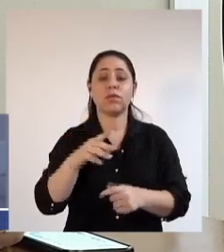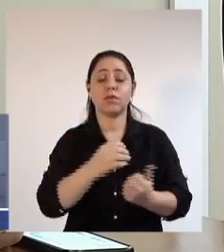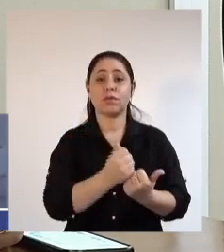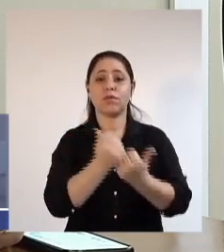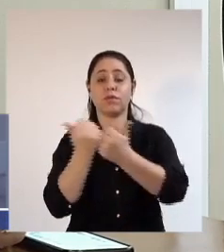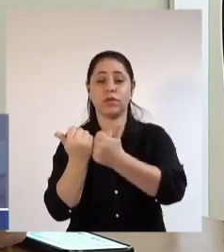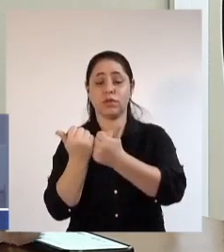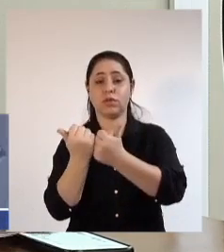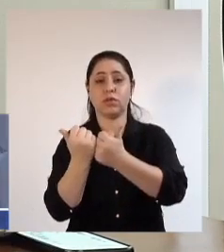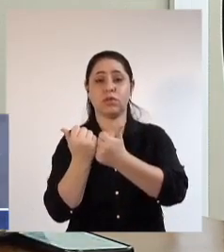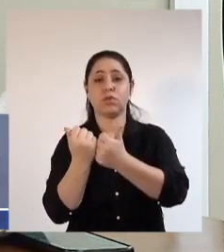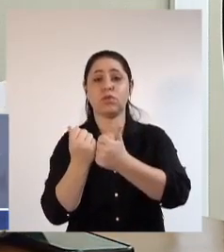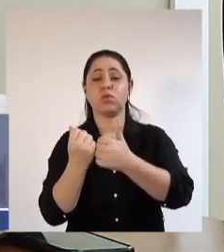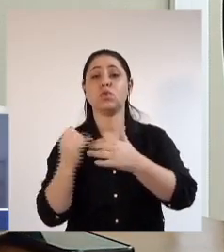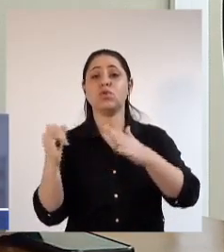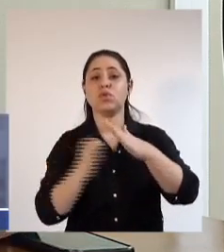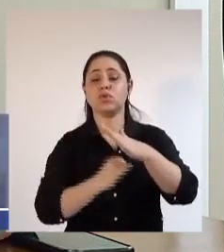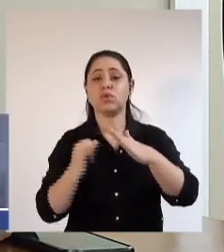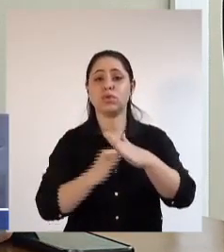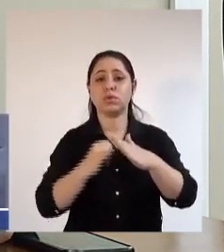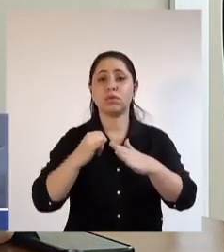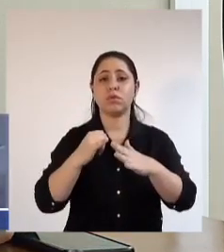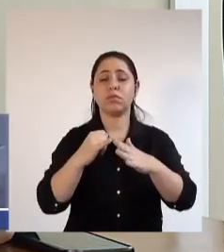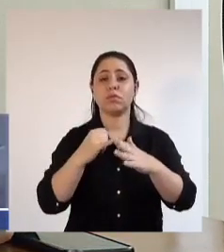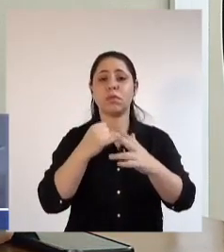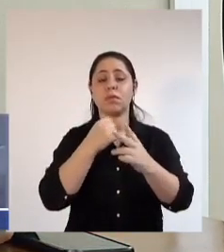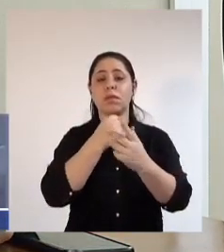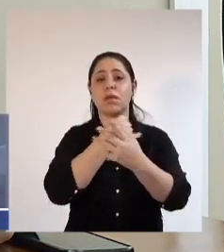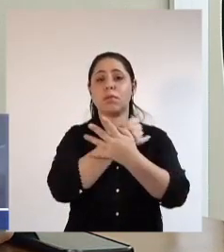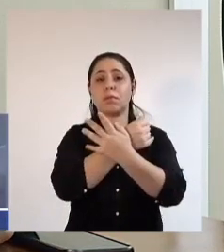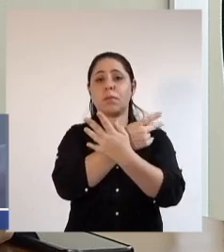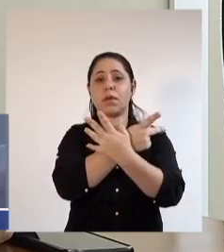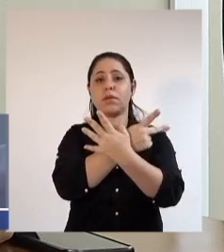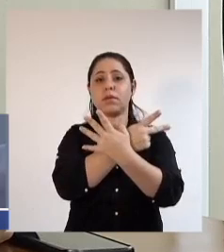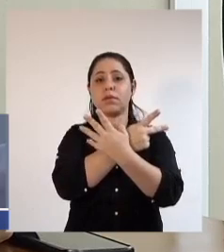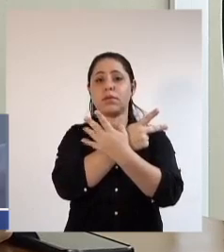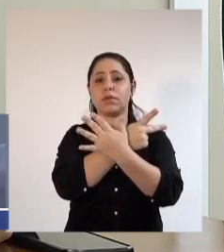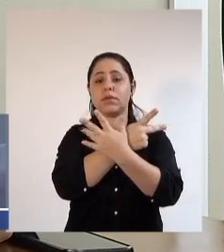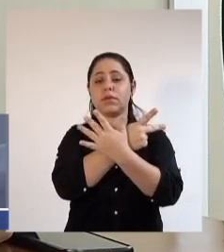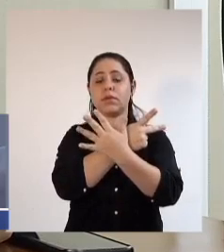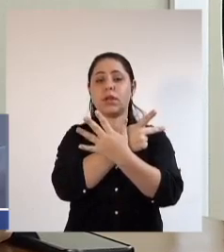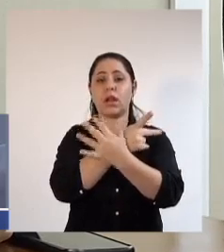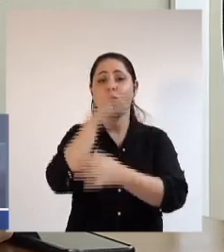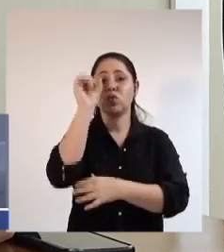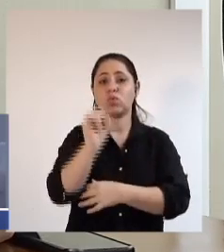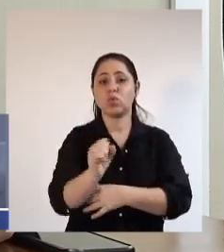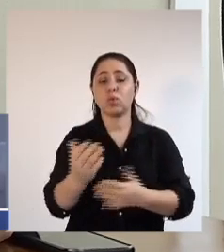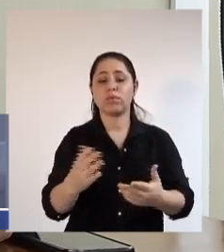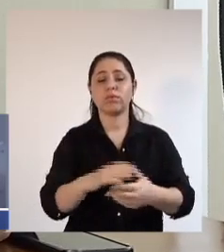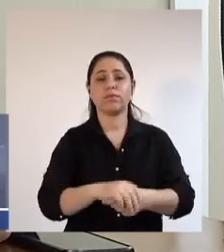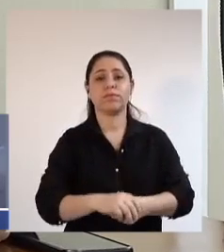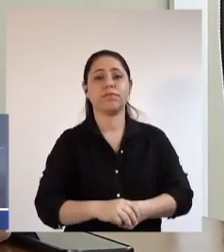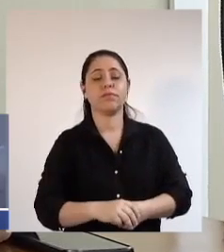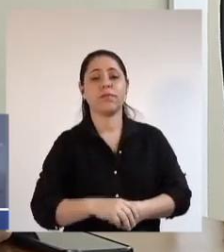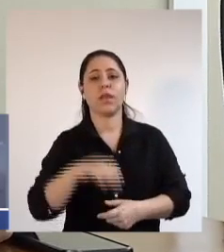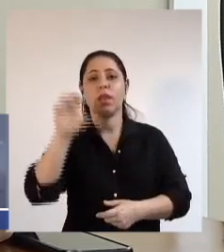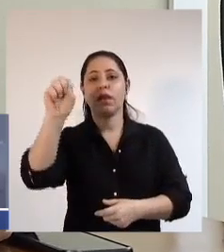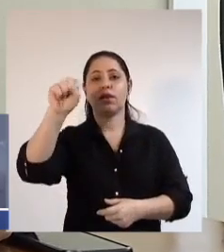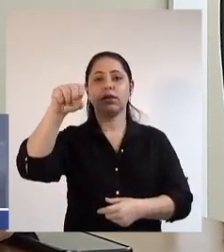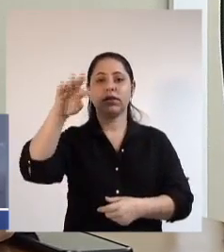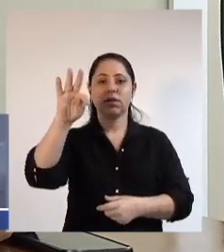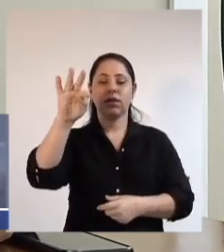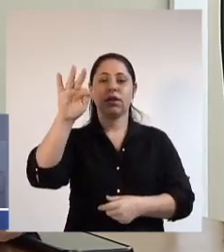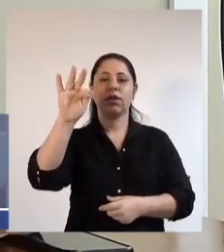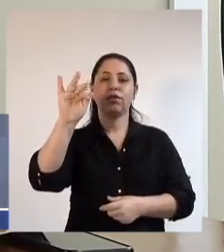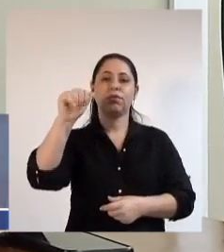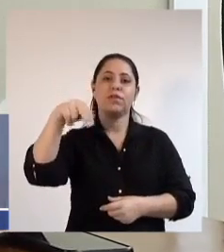do estudo pantanal sul senhora stephanie frança assessora jurídica do